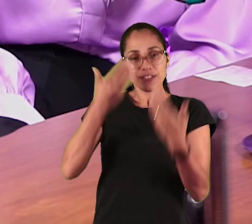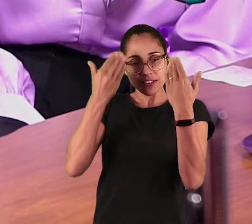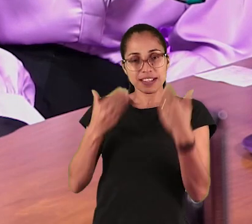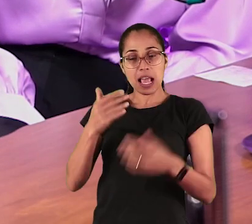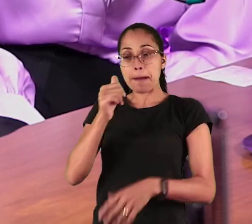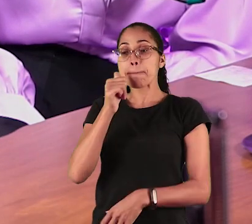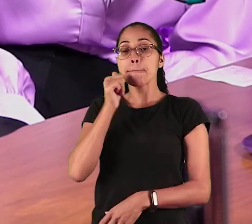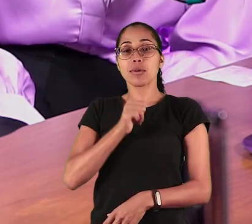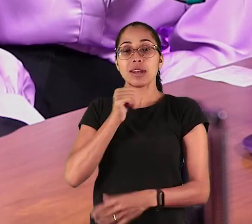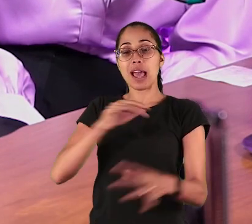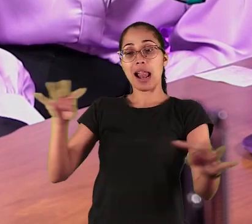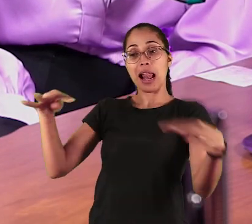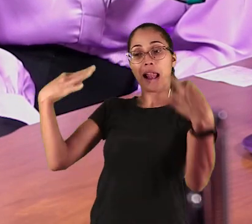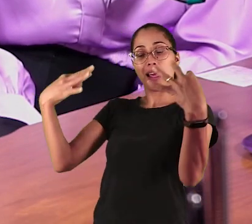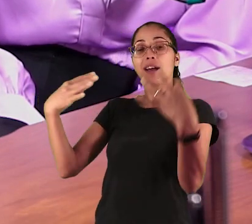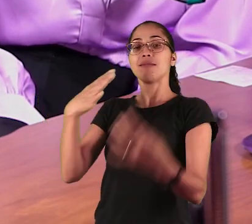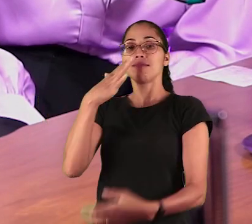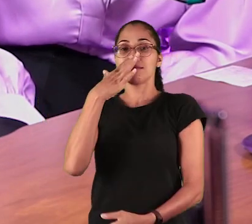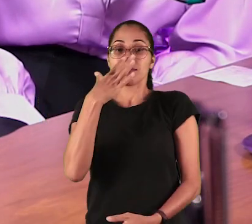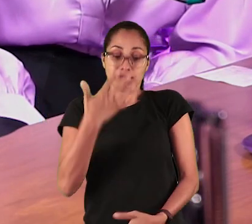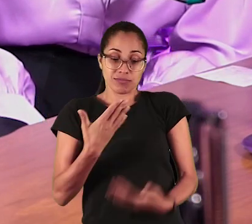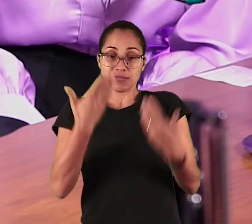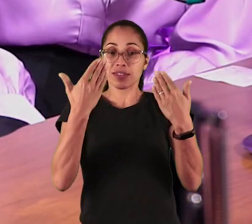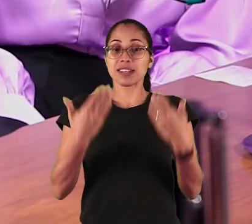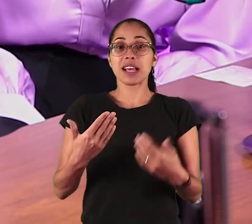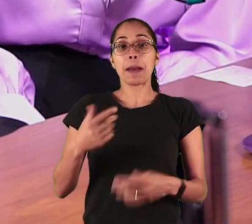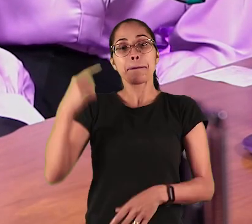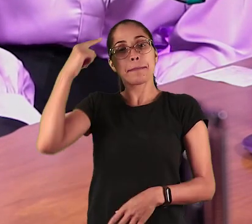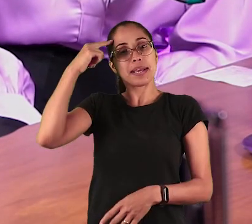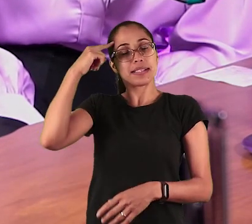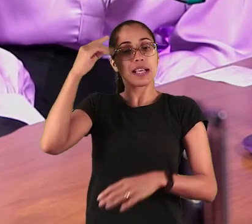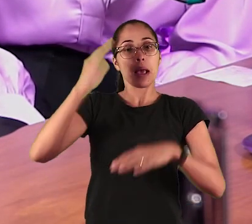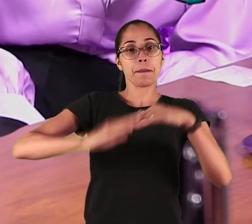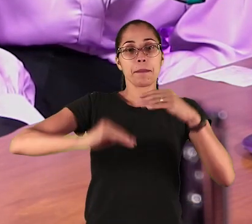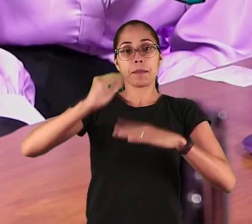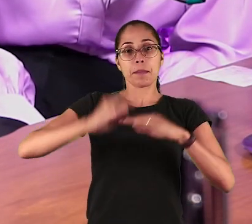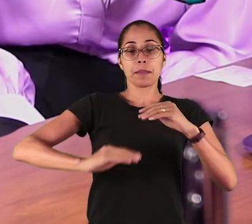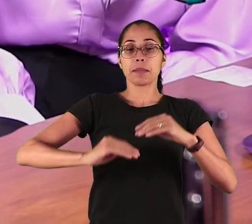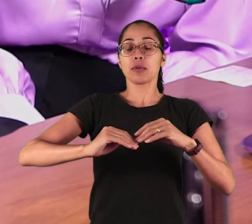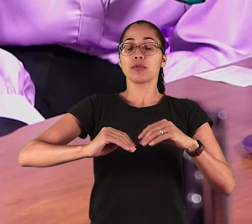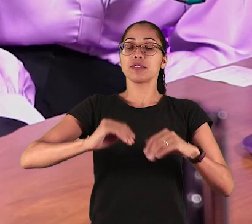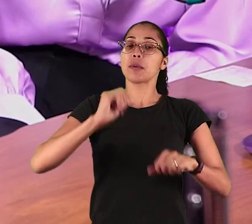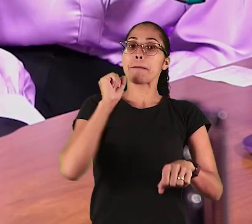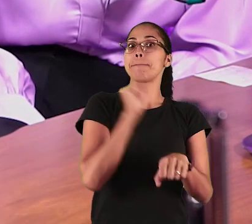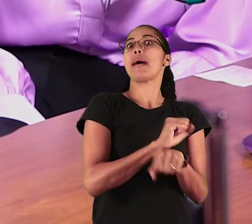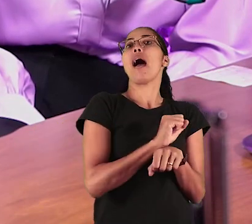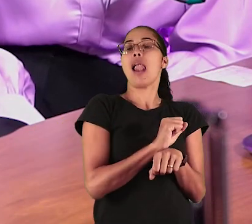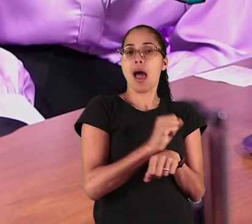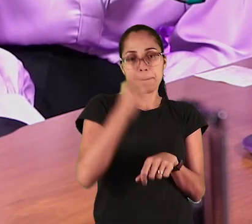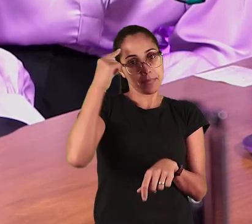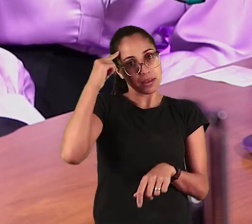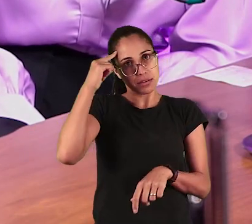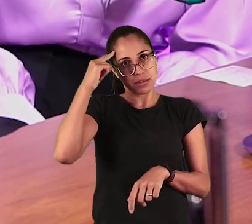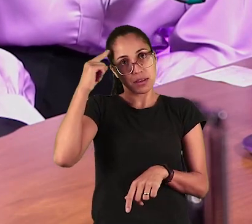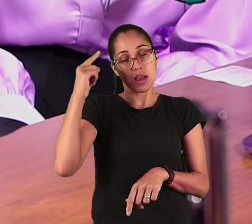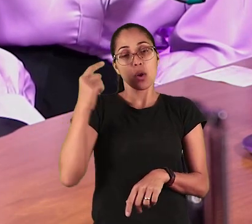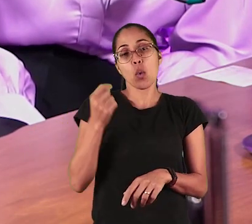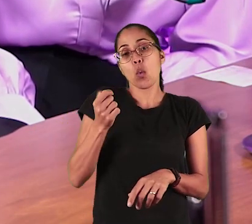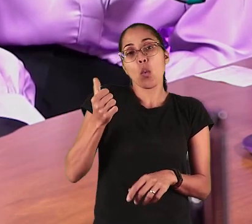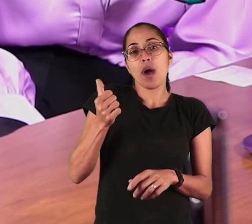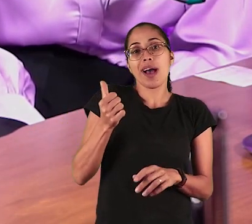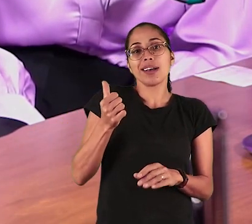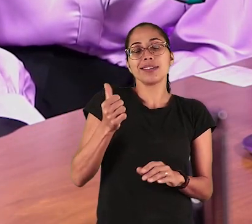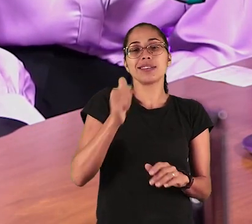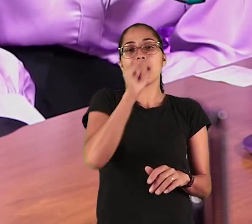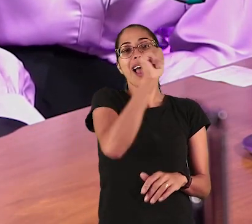mulheres que já estão talvez pensando no momento profissional em parar como você mesmo falou que você tava muito quase pensando